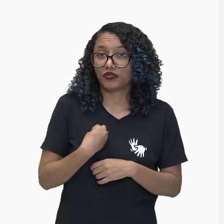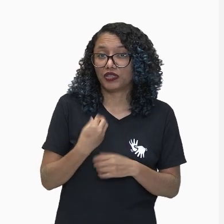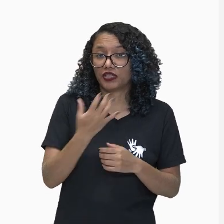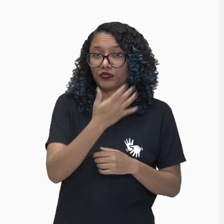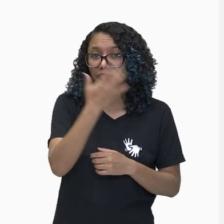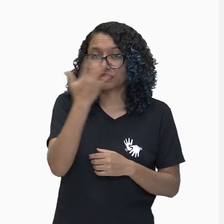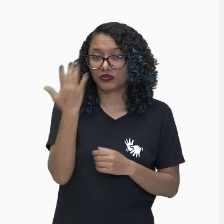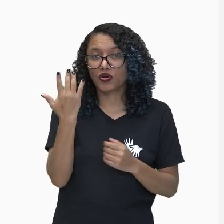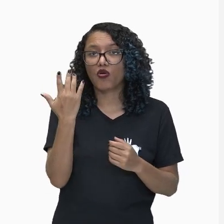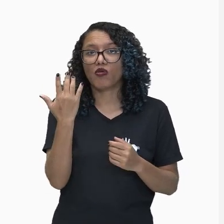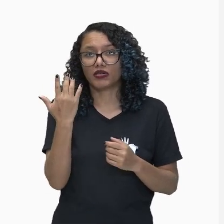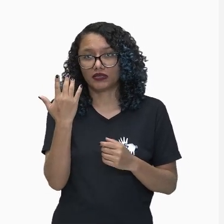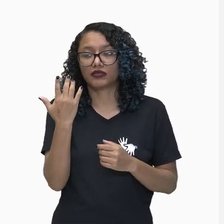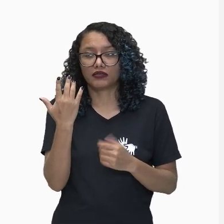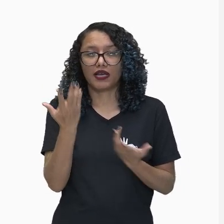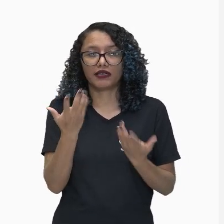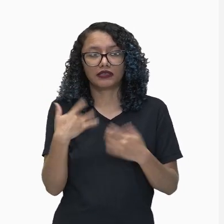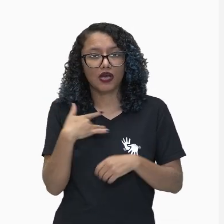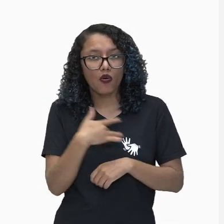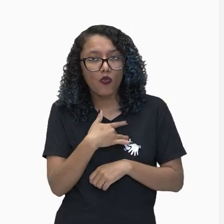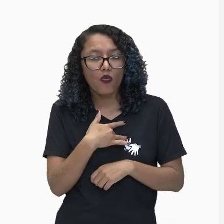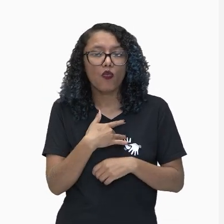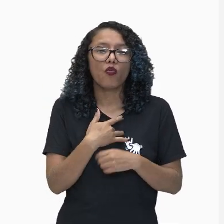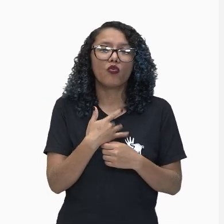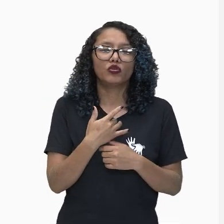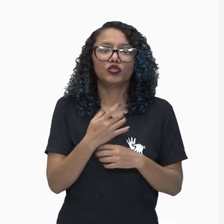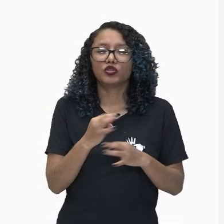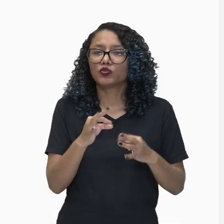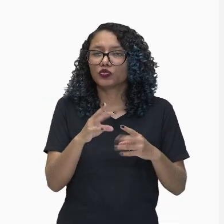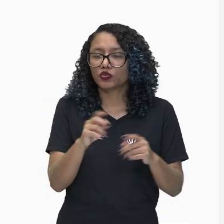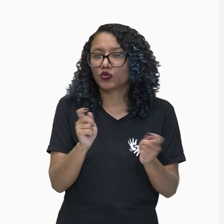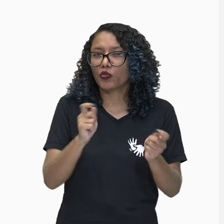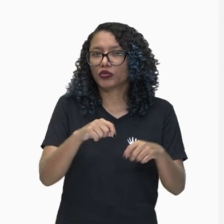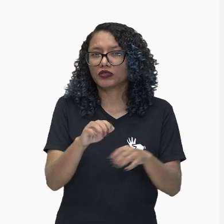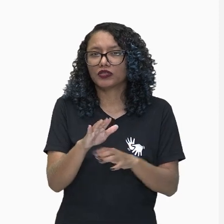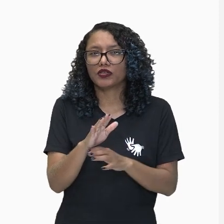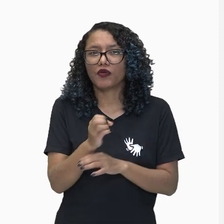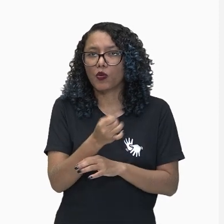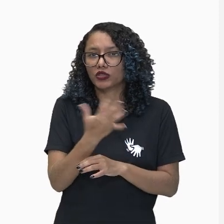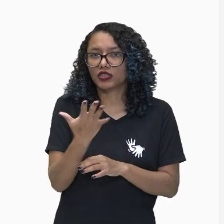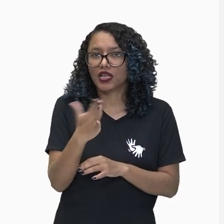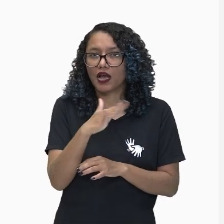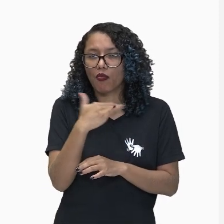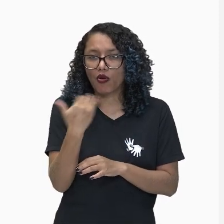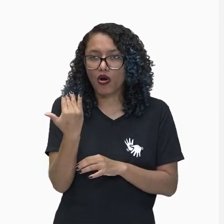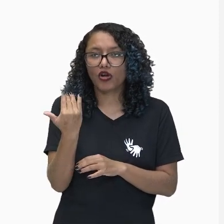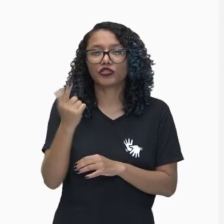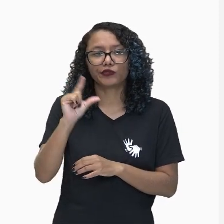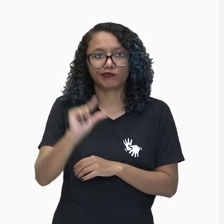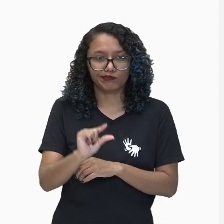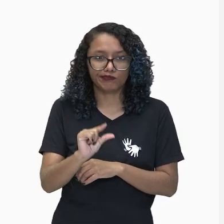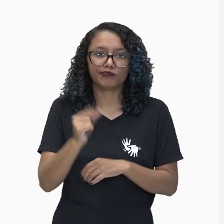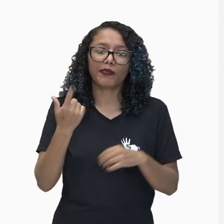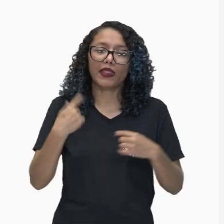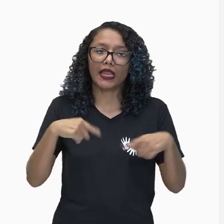ali nos hospitais, tudo isso vai fazer com que reduza essas taxas de mortalidade. Além disso, o aumento